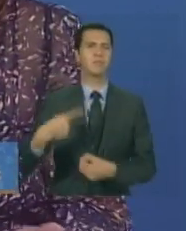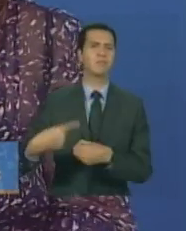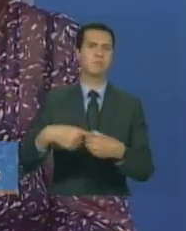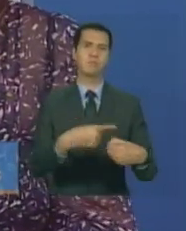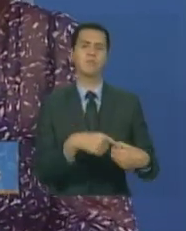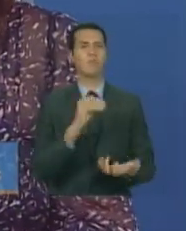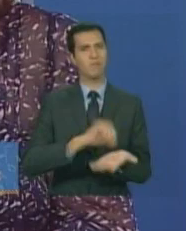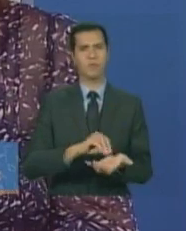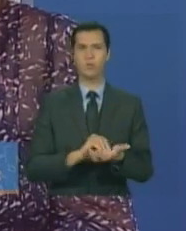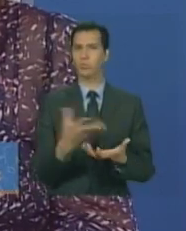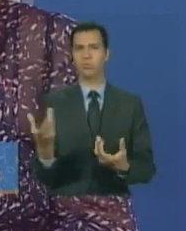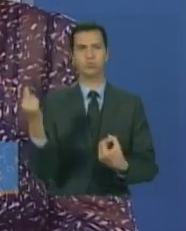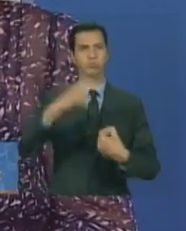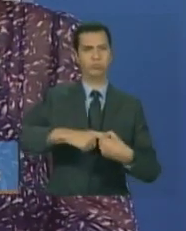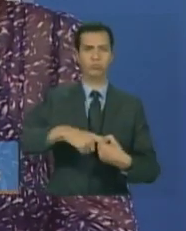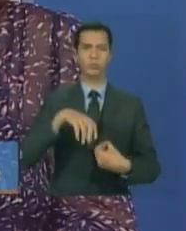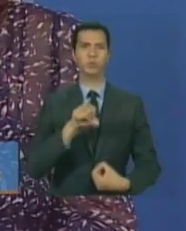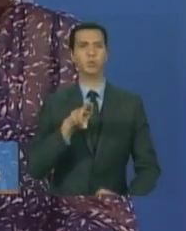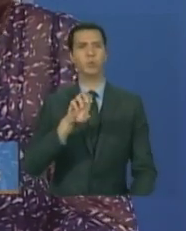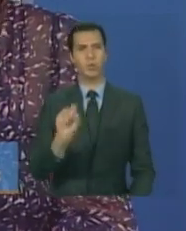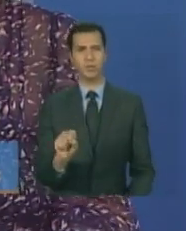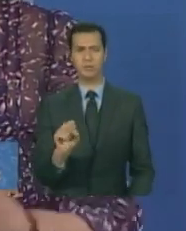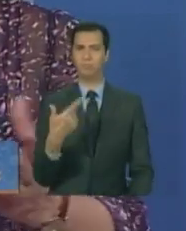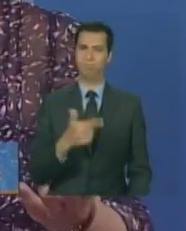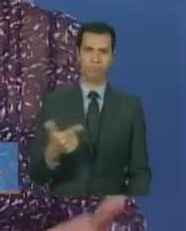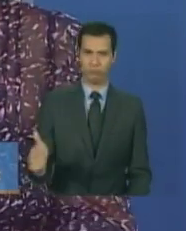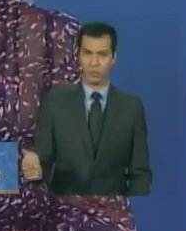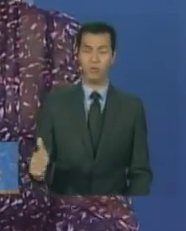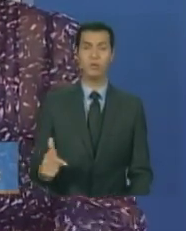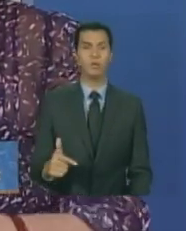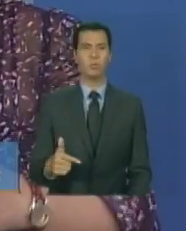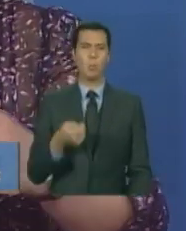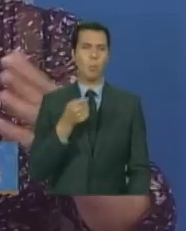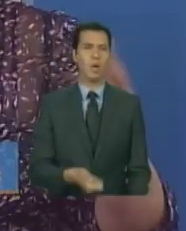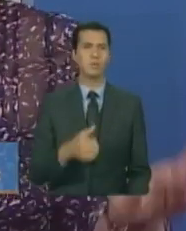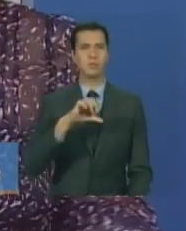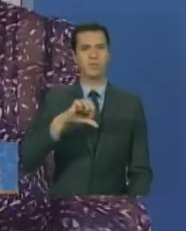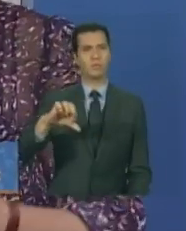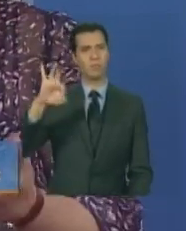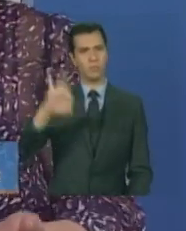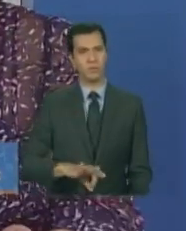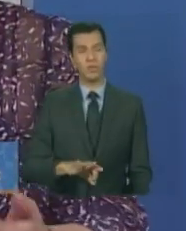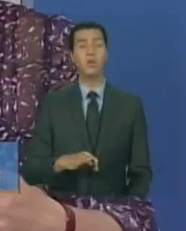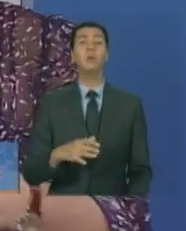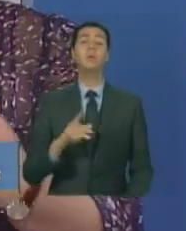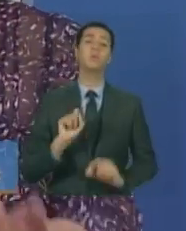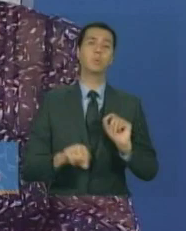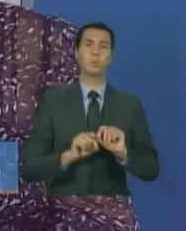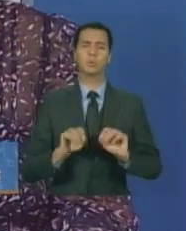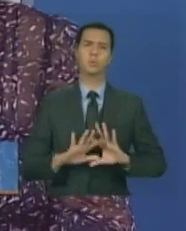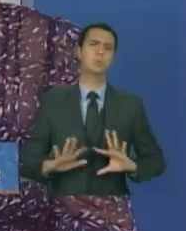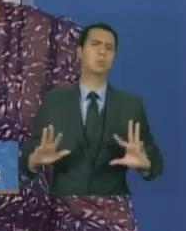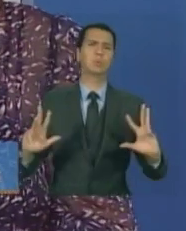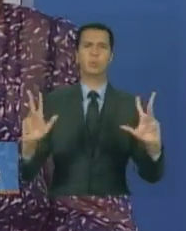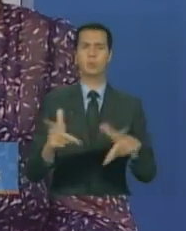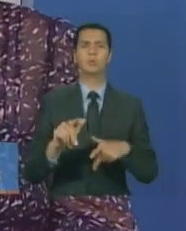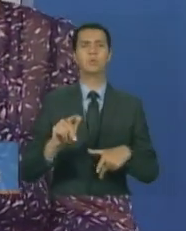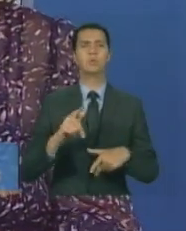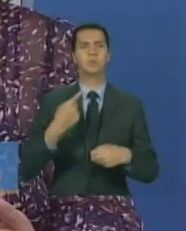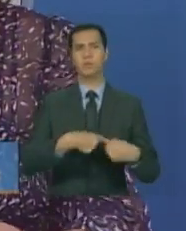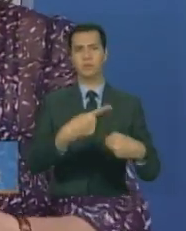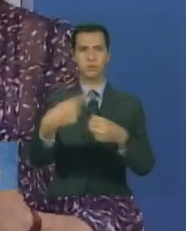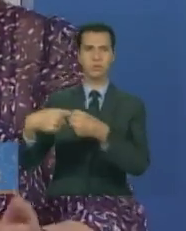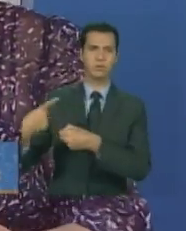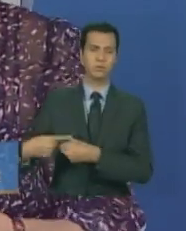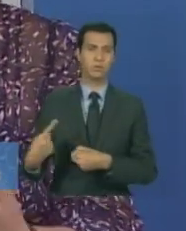no Sistema Único de Assistência Social. Então, esse conjunto, né, essa adesão faz